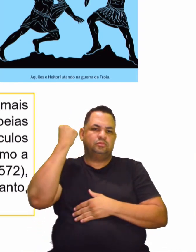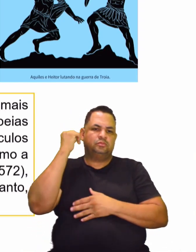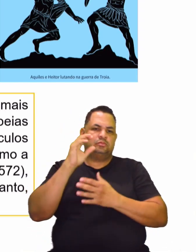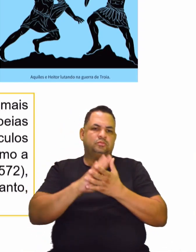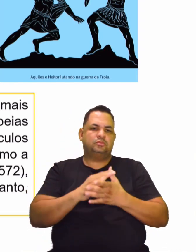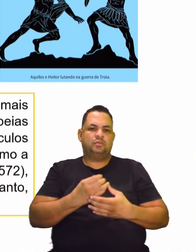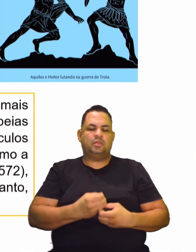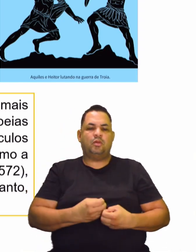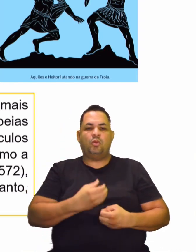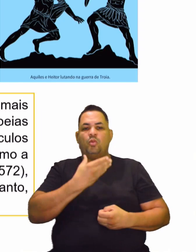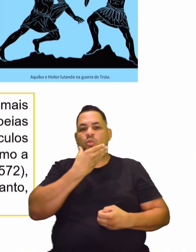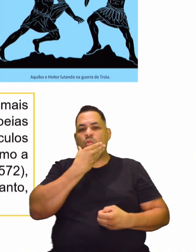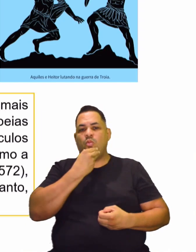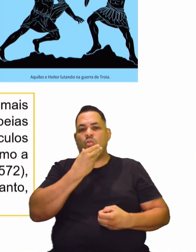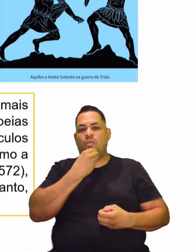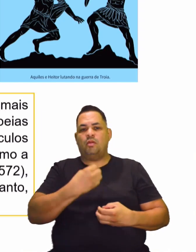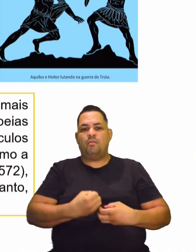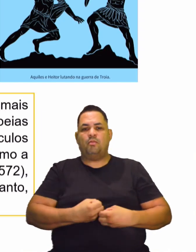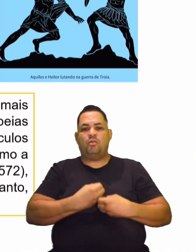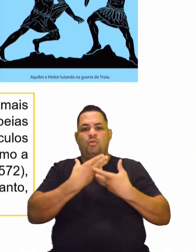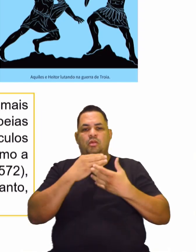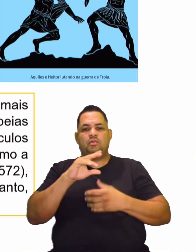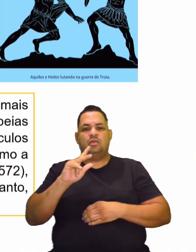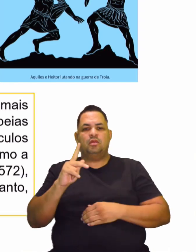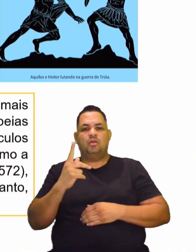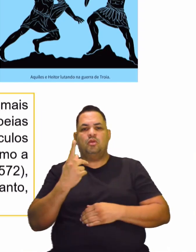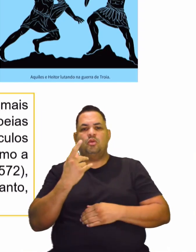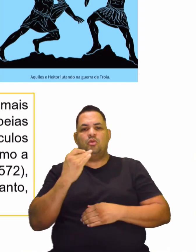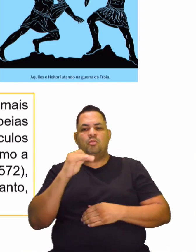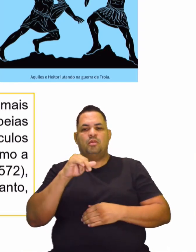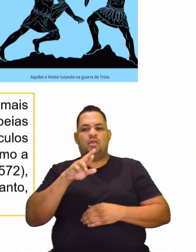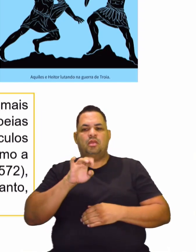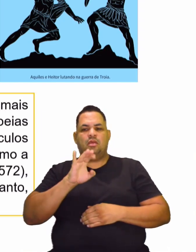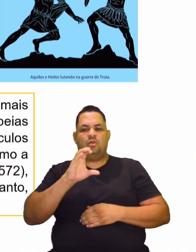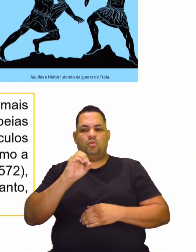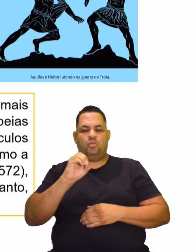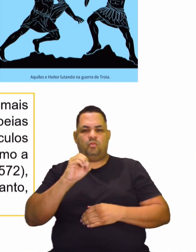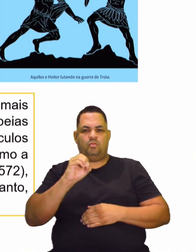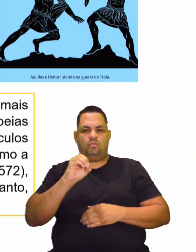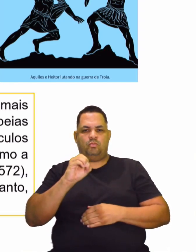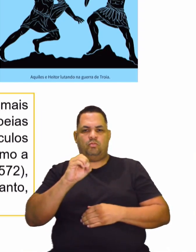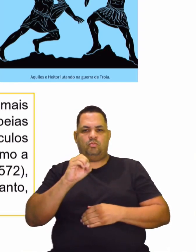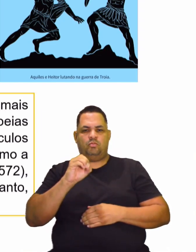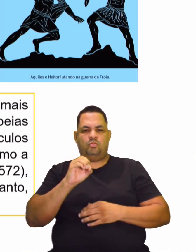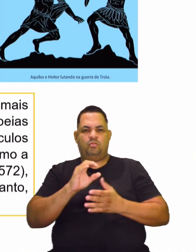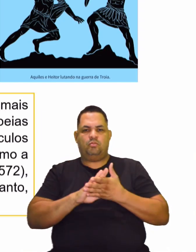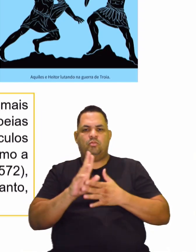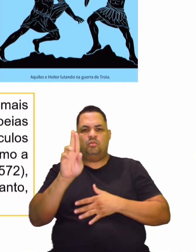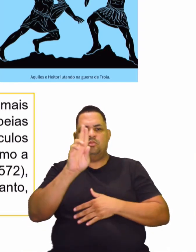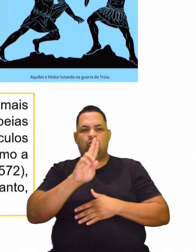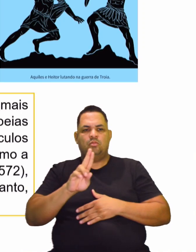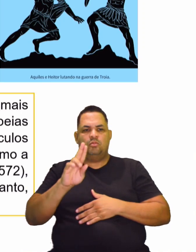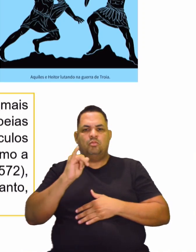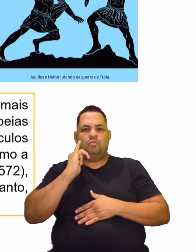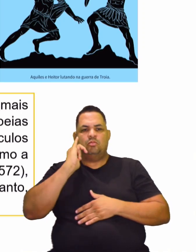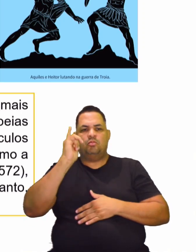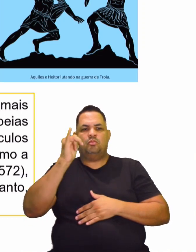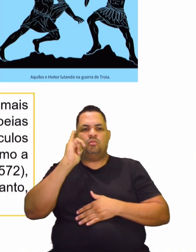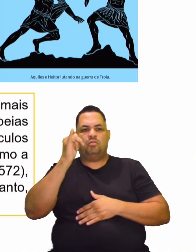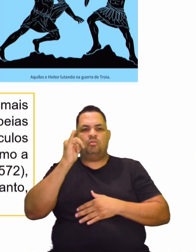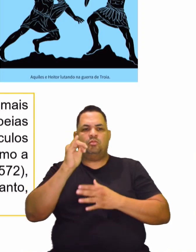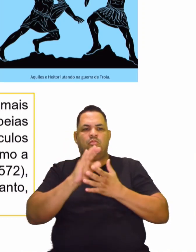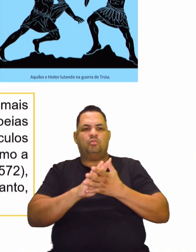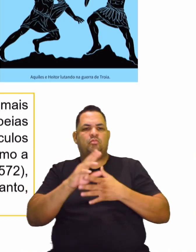poeta Homero. Olha aí, nós já temos um poeta aí no período da antiguidade. Homero, que utilizava então da narrativa